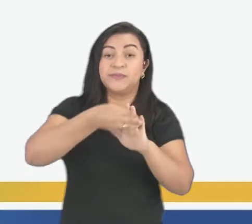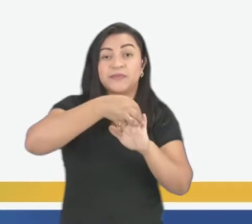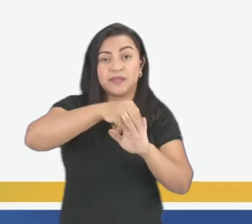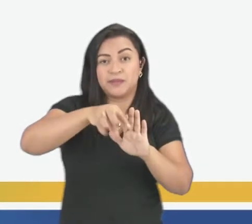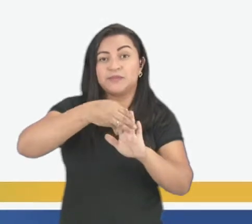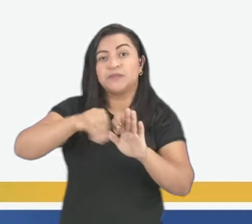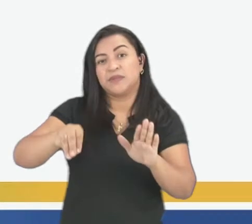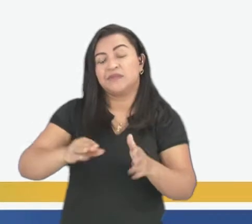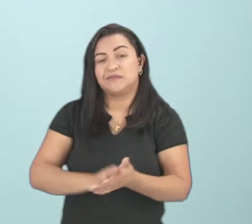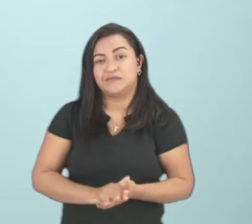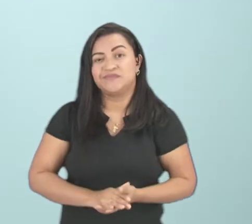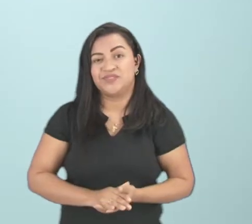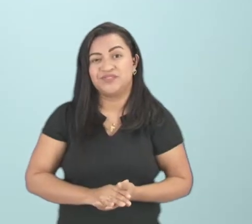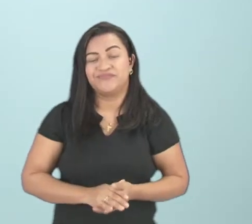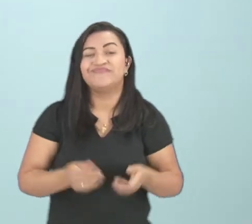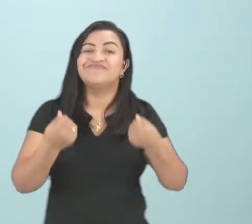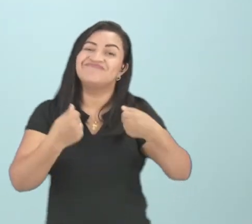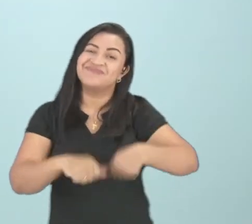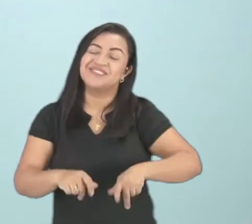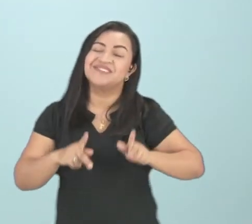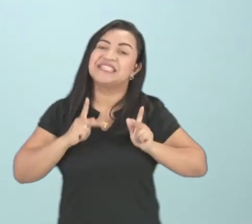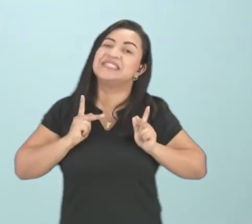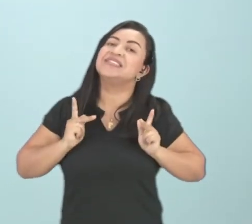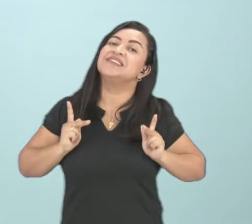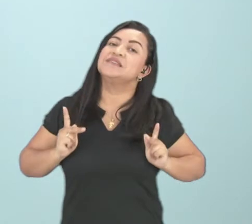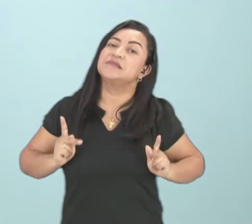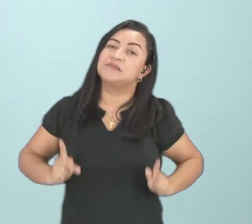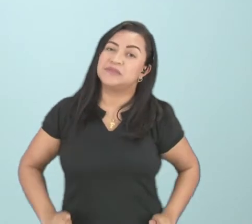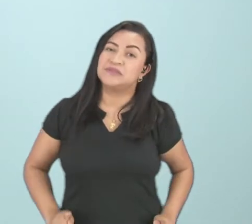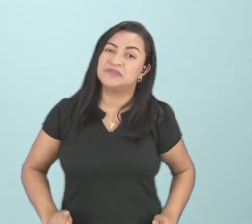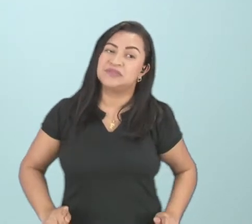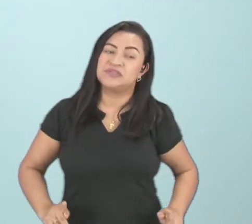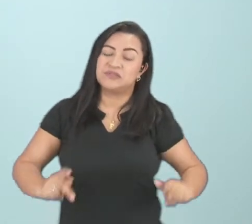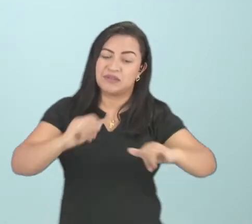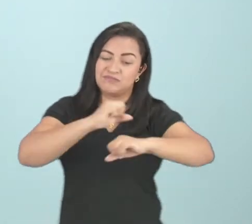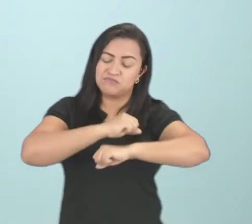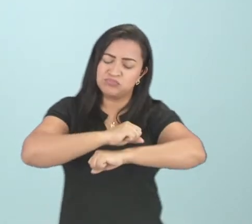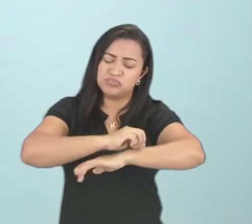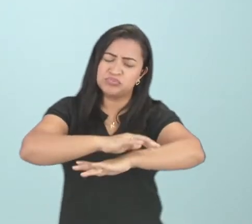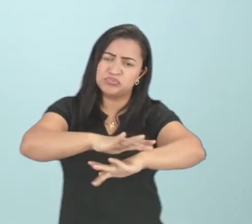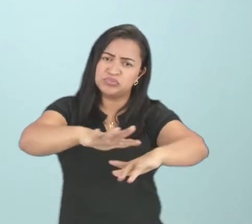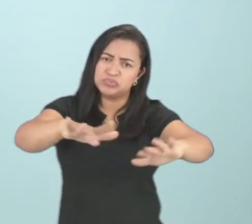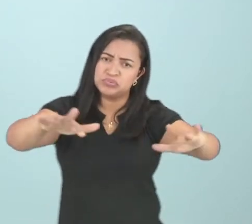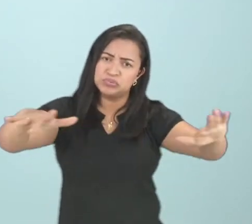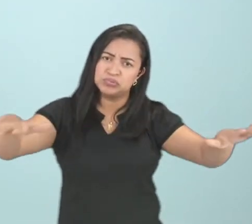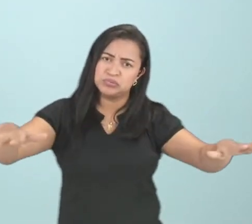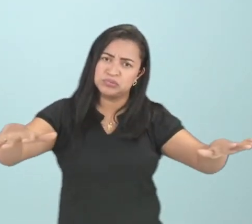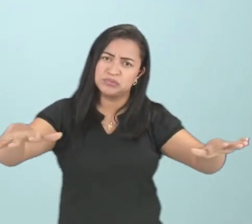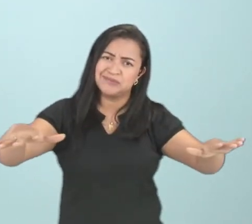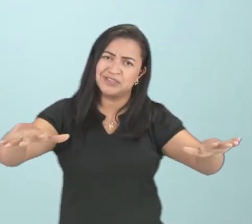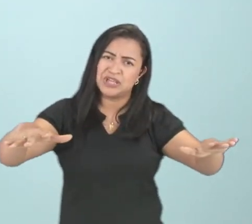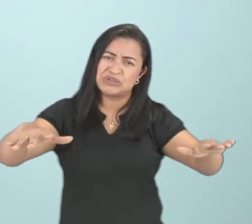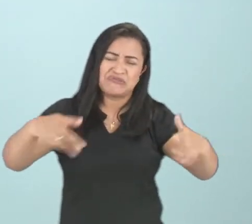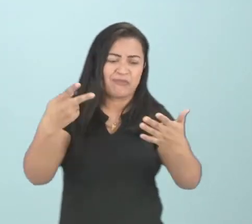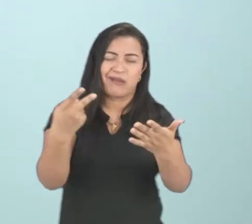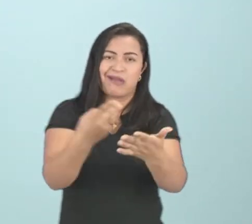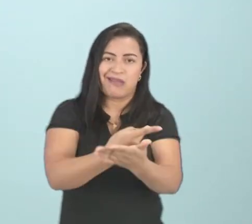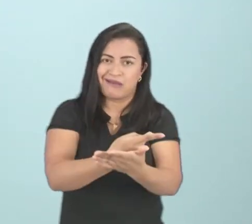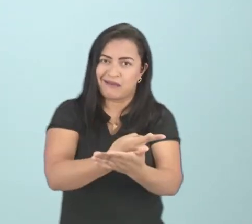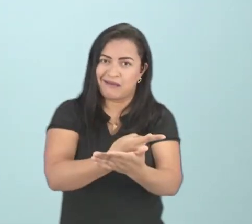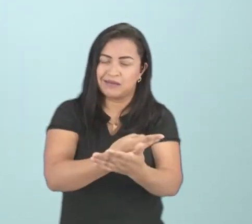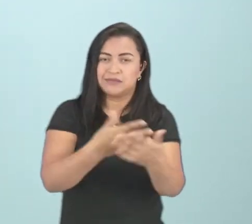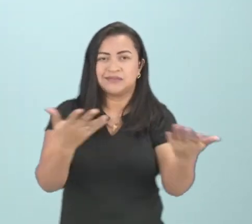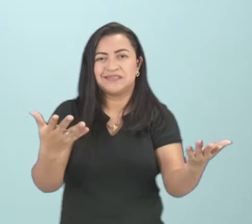ela teria que ter essa postura de não estar propagando de forma arbitrária